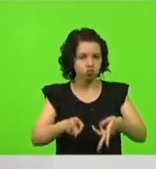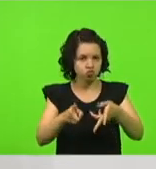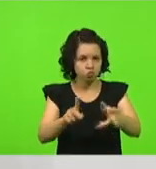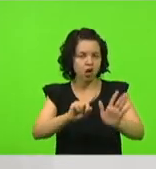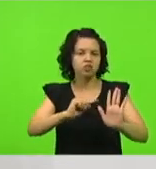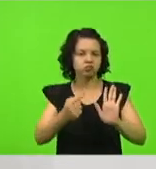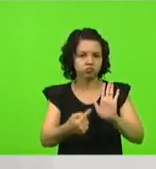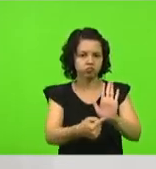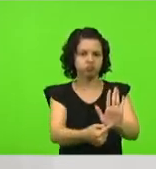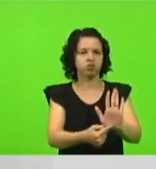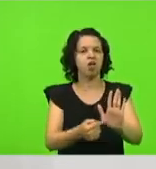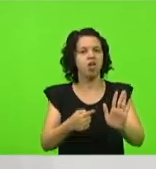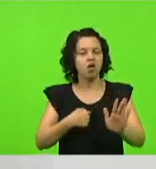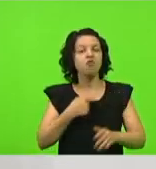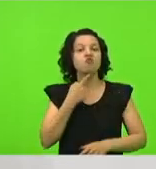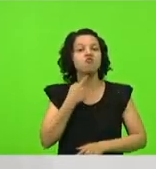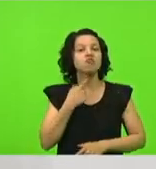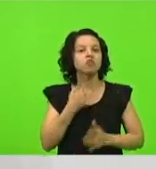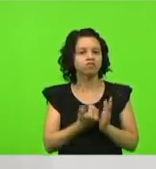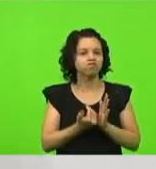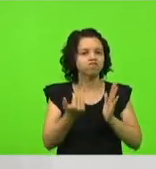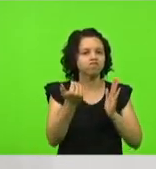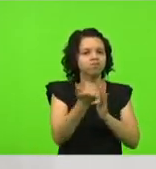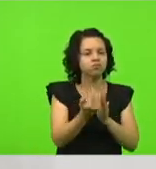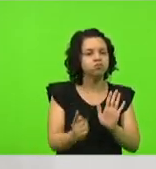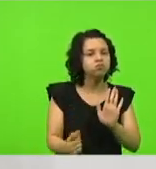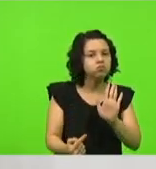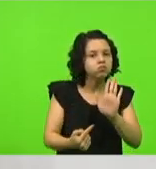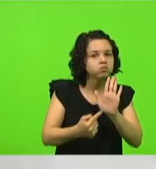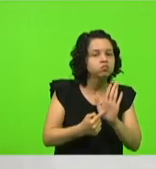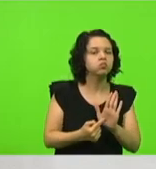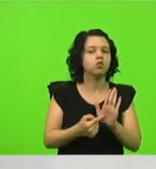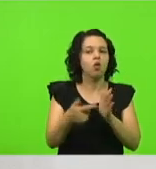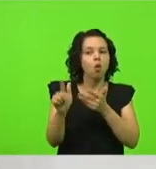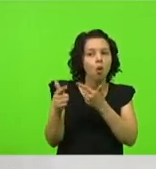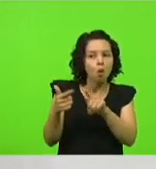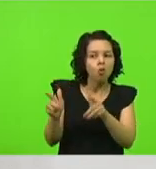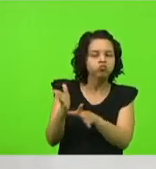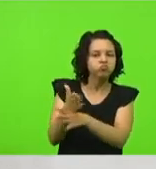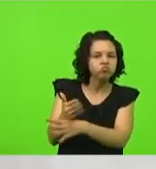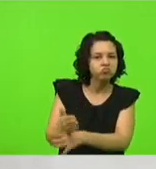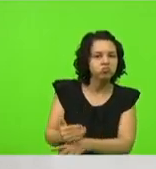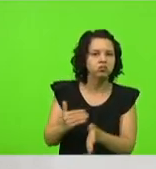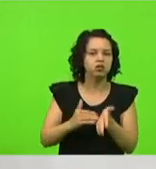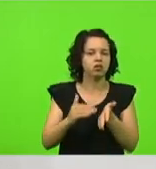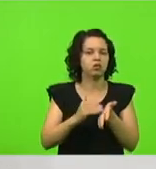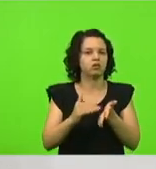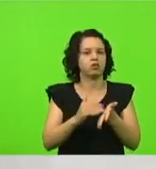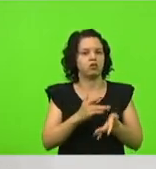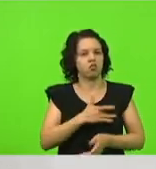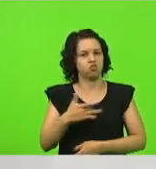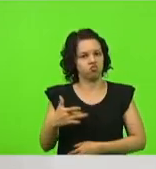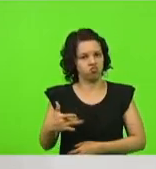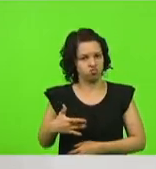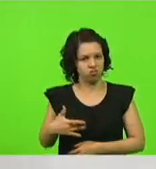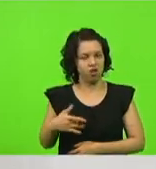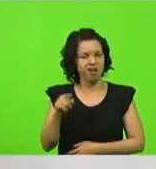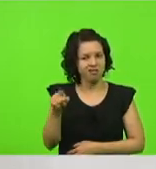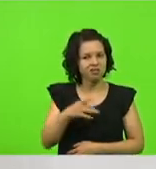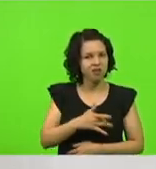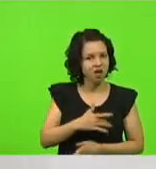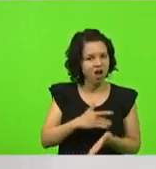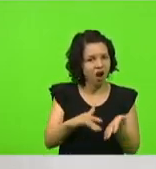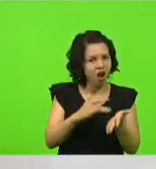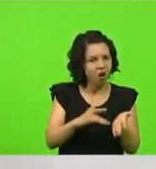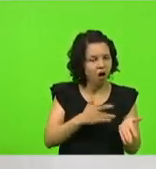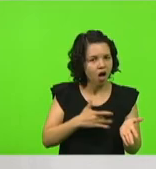até me deu mais vontade de denunciar os outros descasos da Secretaria de Saúde. Aliás, Secretaria de Saúde, que é muito rápida